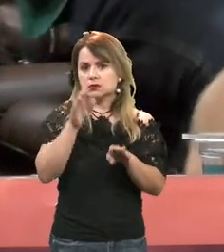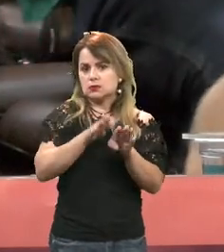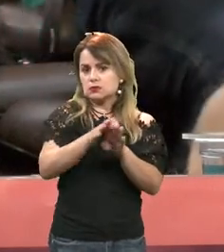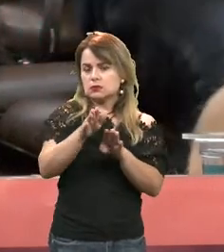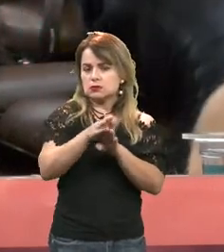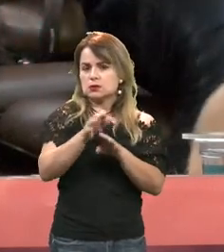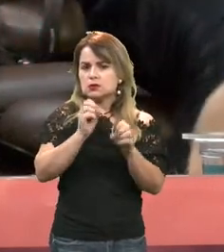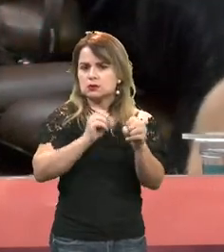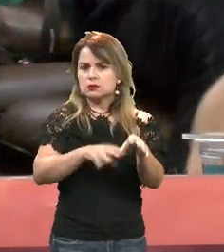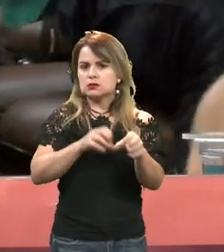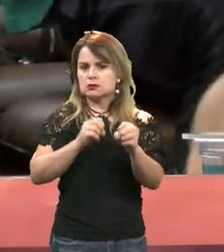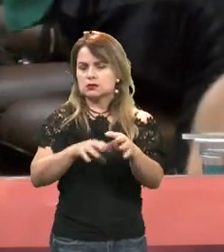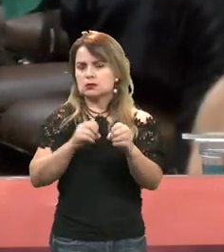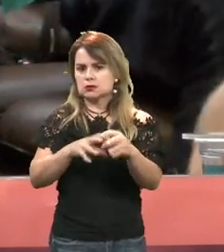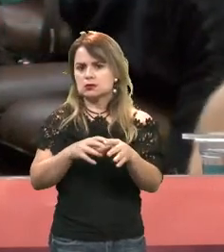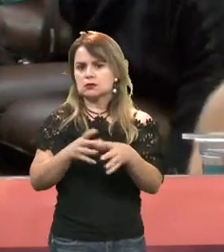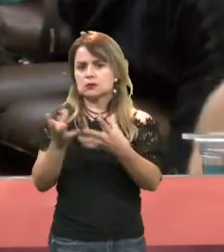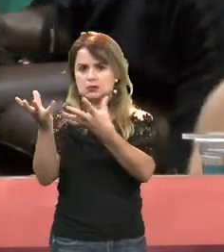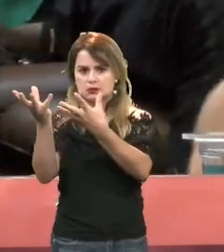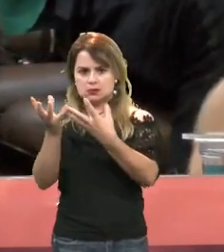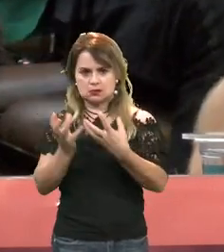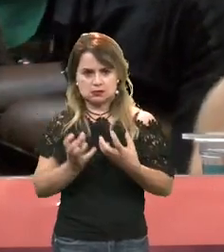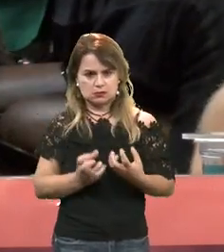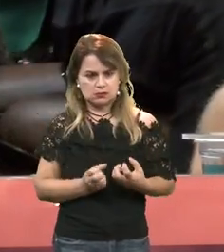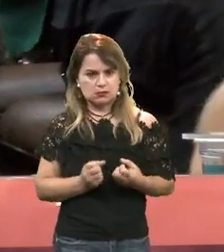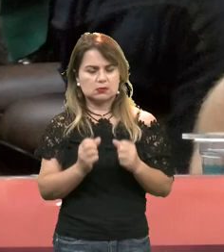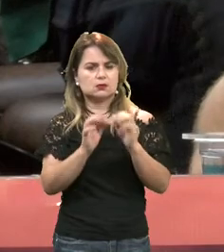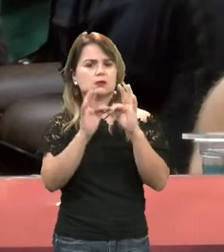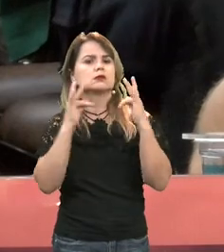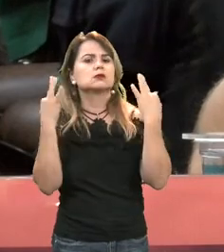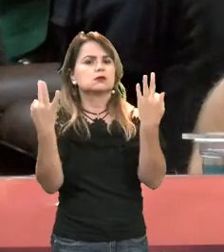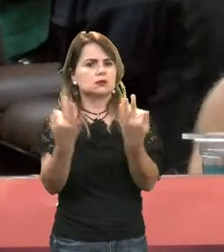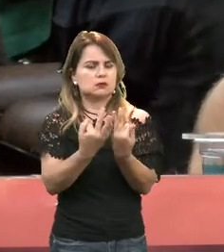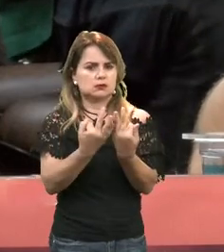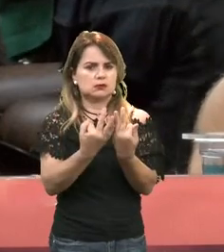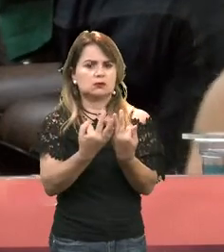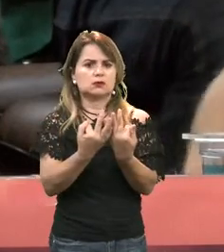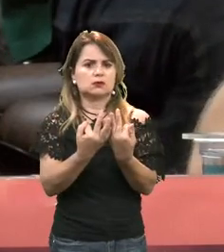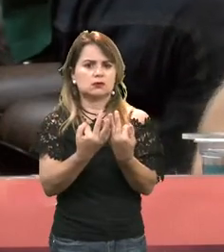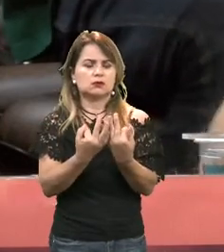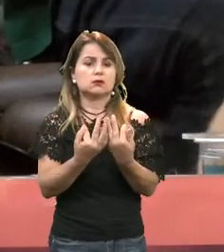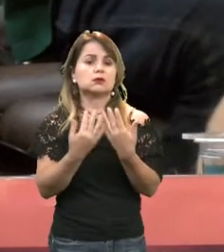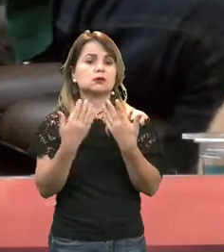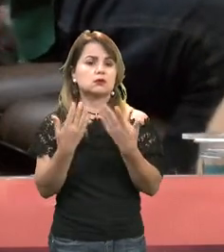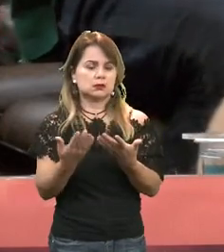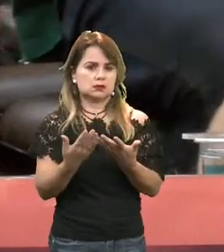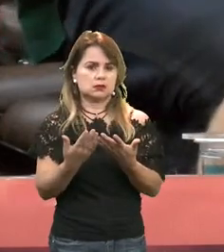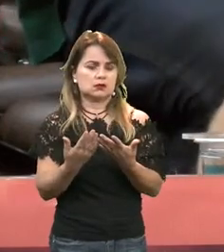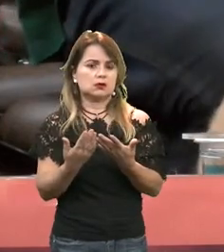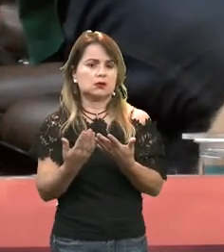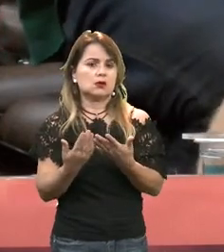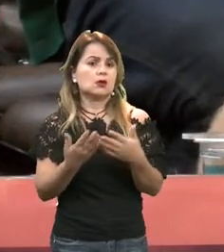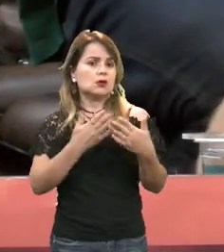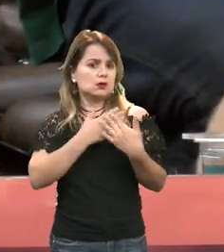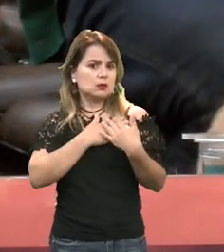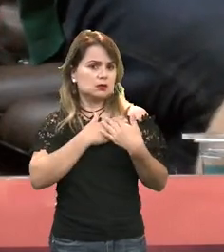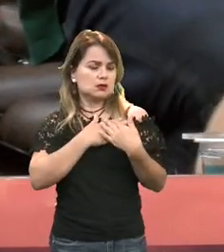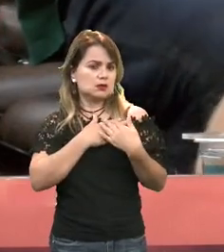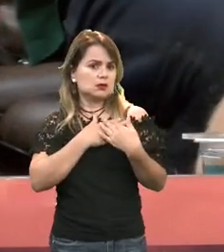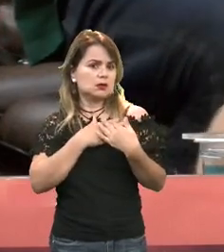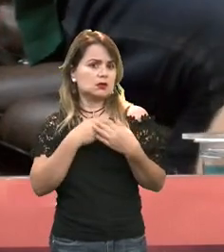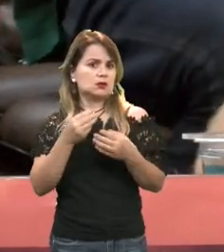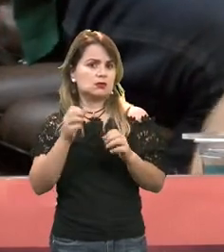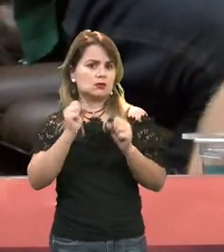de acolhimento dessas famílias. É algo, inclusive, que seria obrigação, inclusive, do poder